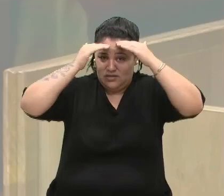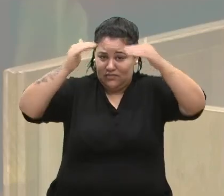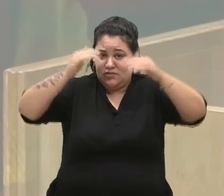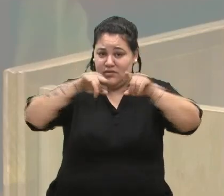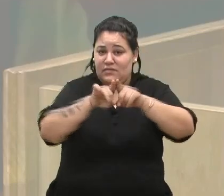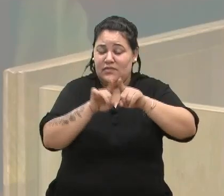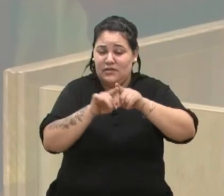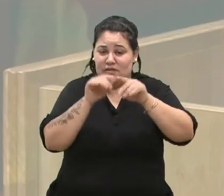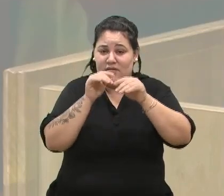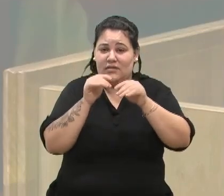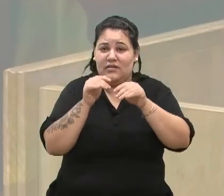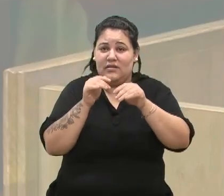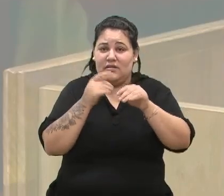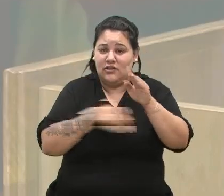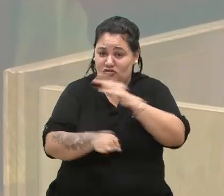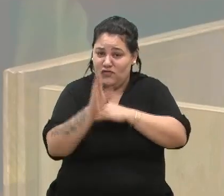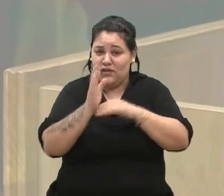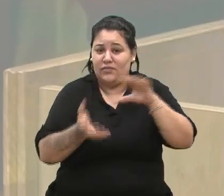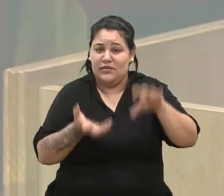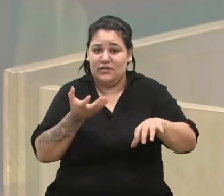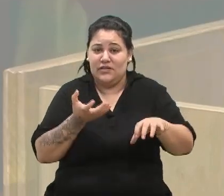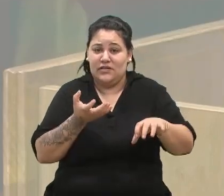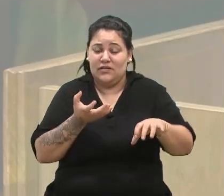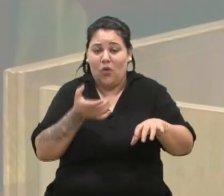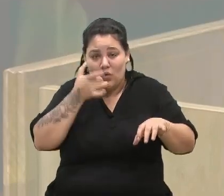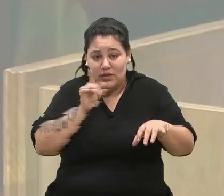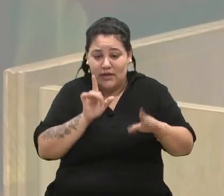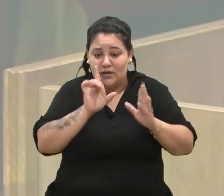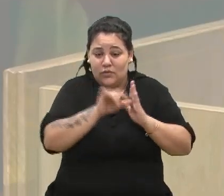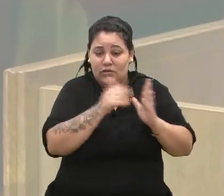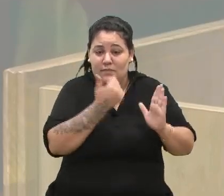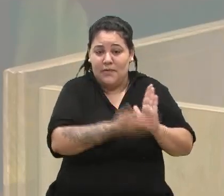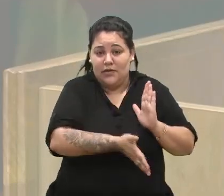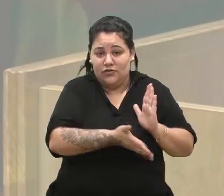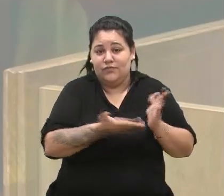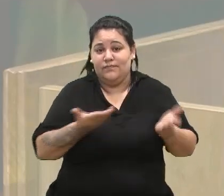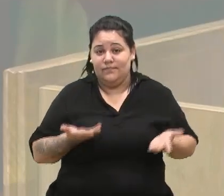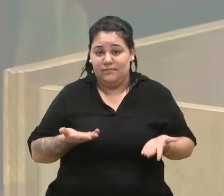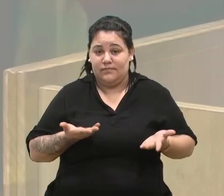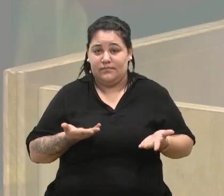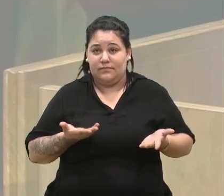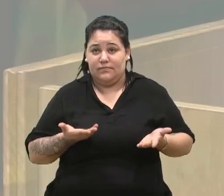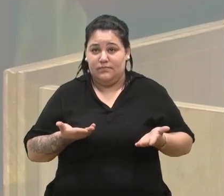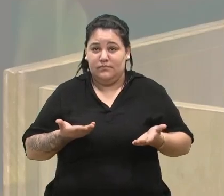Brasília, consegue, e são perdidos recursos por não ter um plano de mobilidade urbana. Para